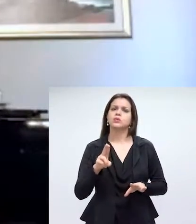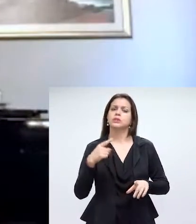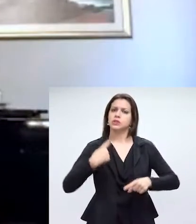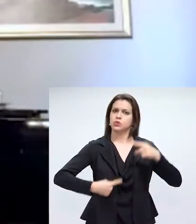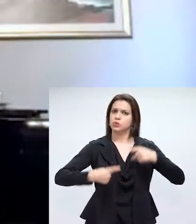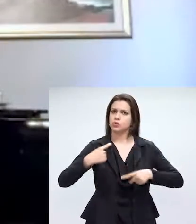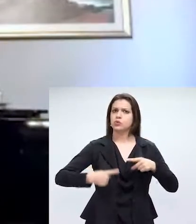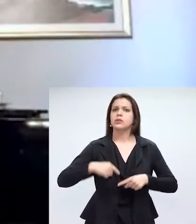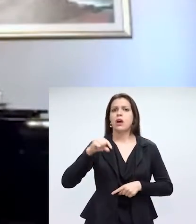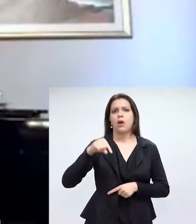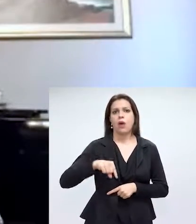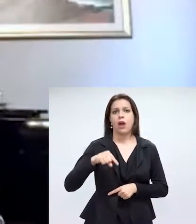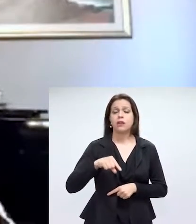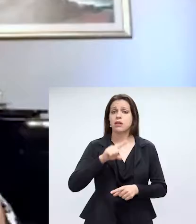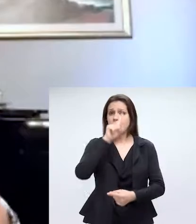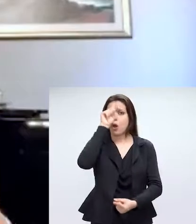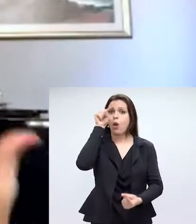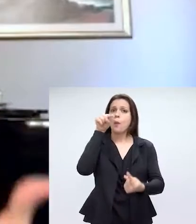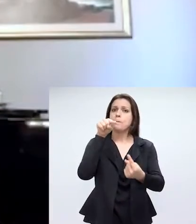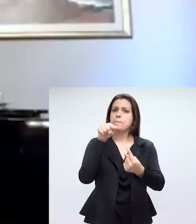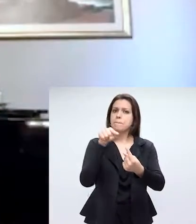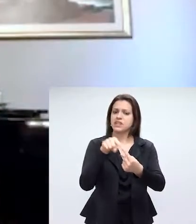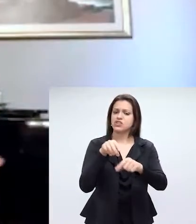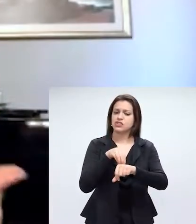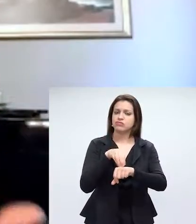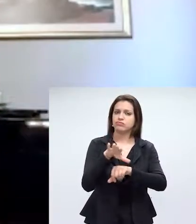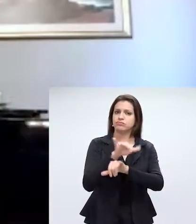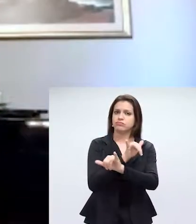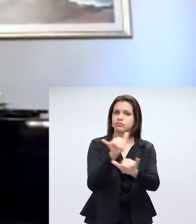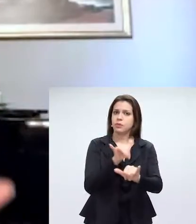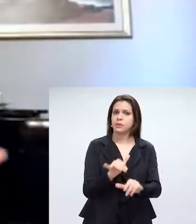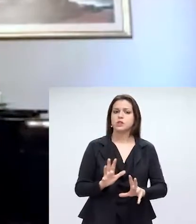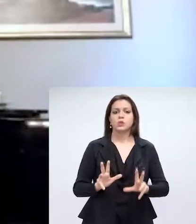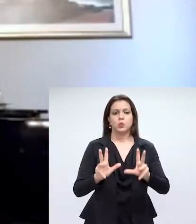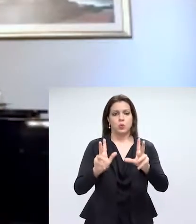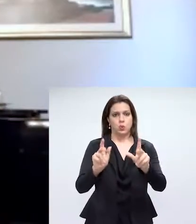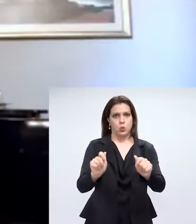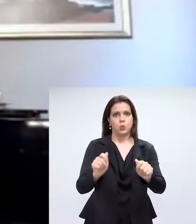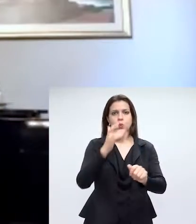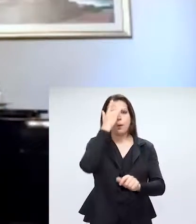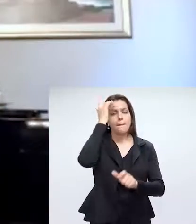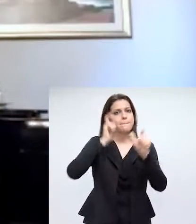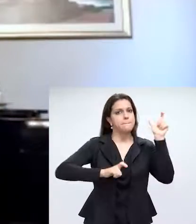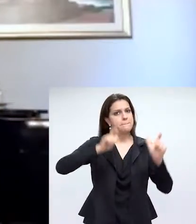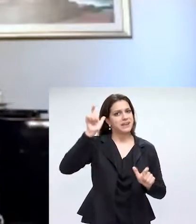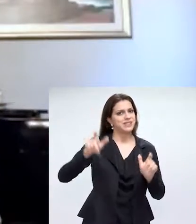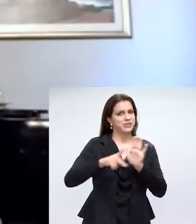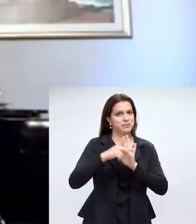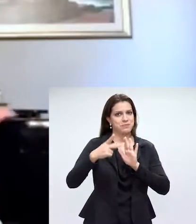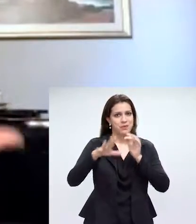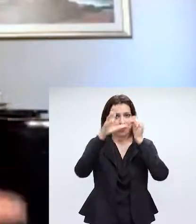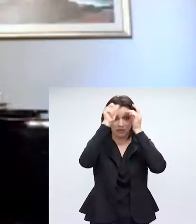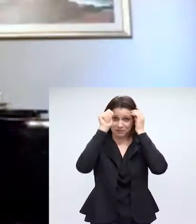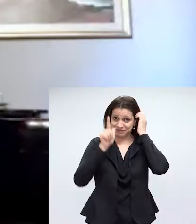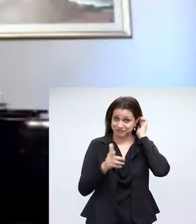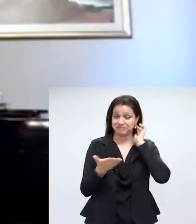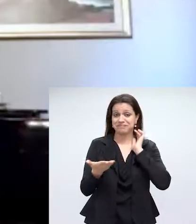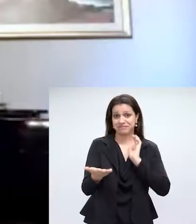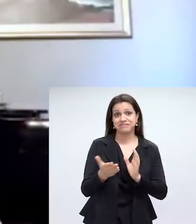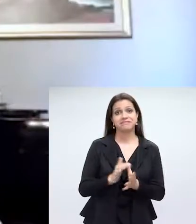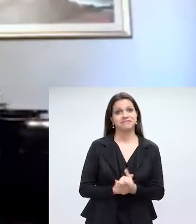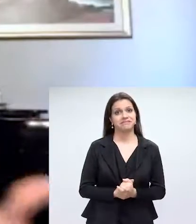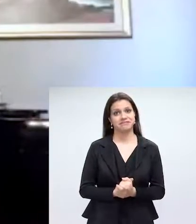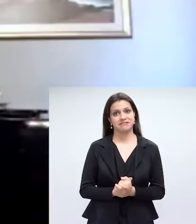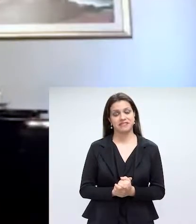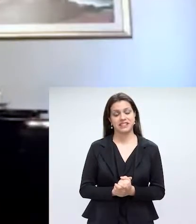não ficaram para trás. Foram muito bem trabalhados e discutidos nesse programa que tem o objetivo de levar informação até